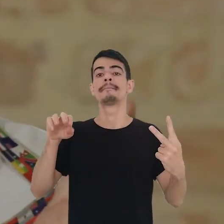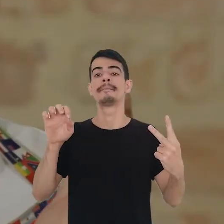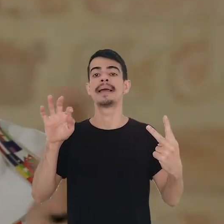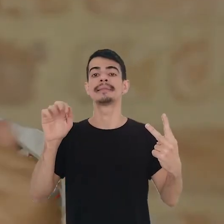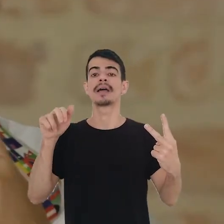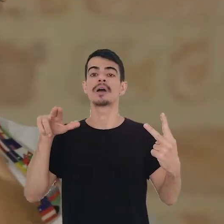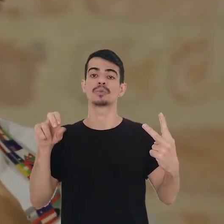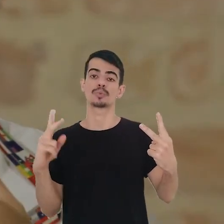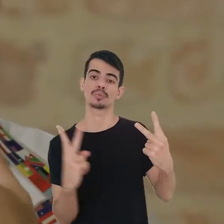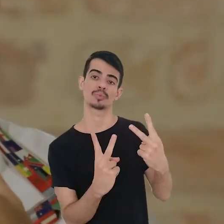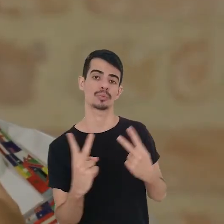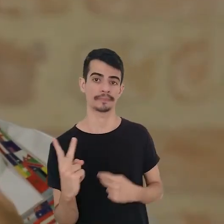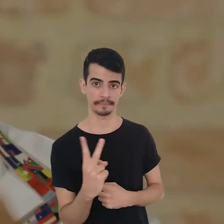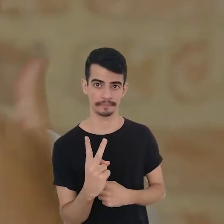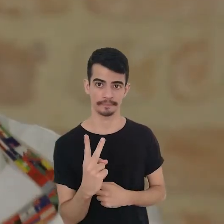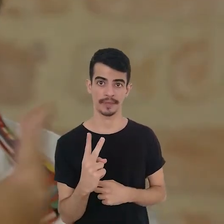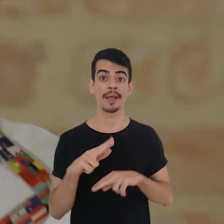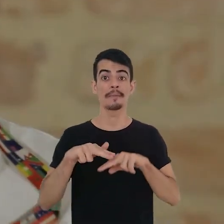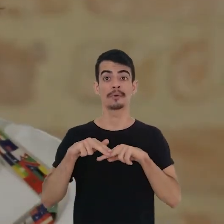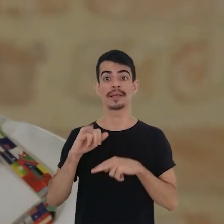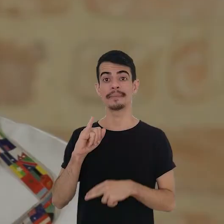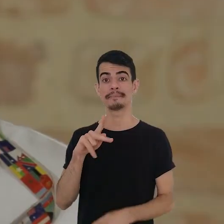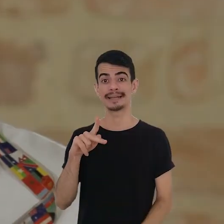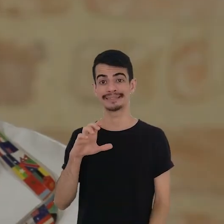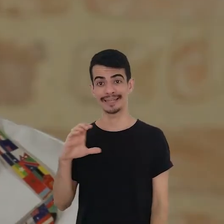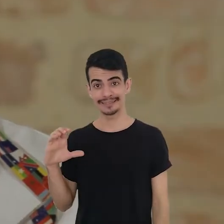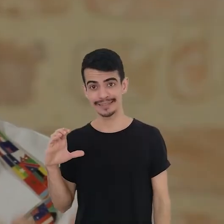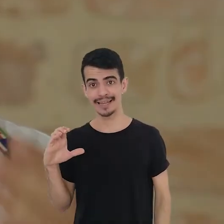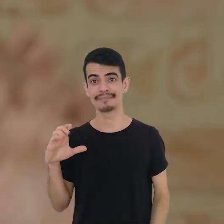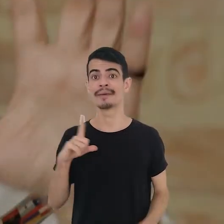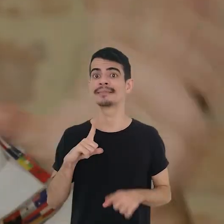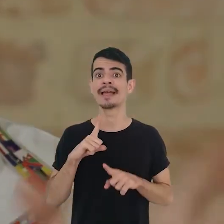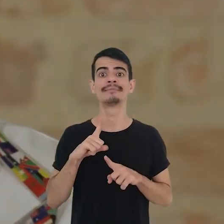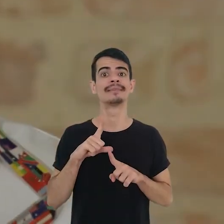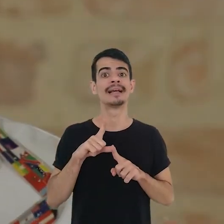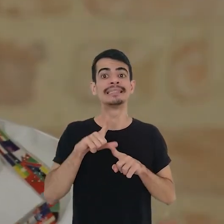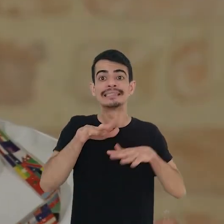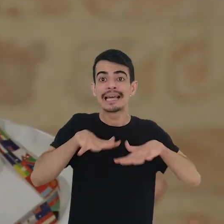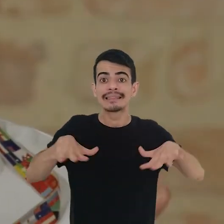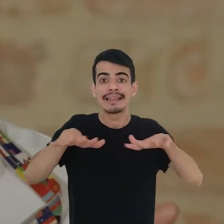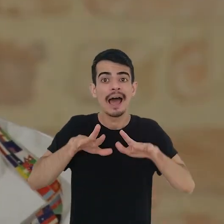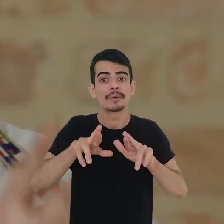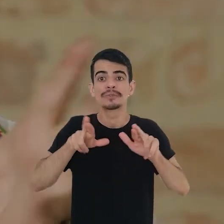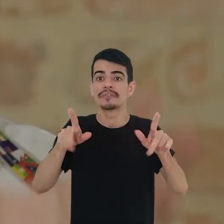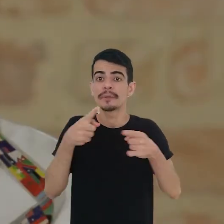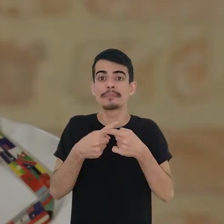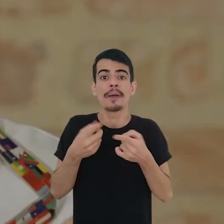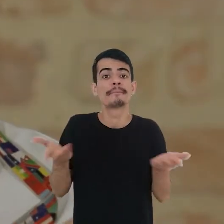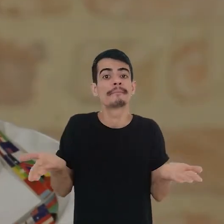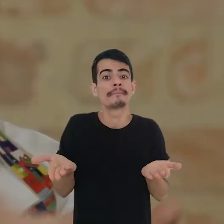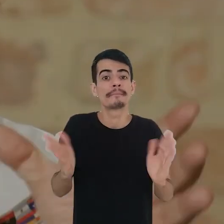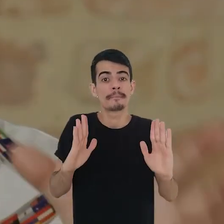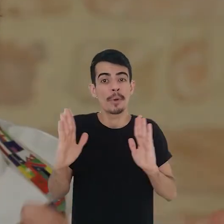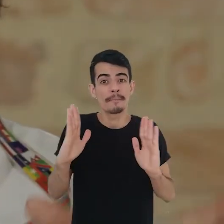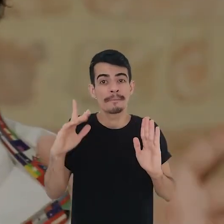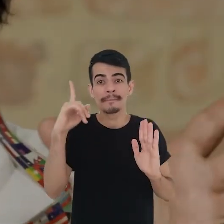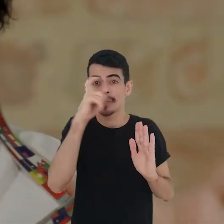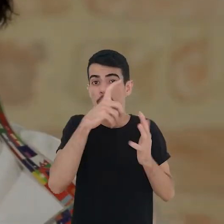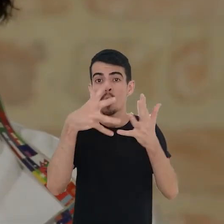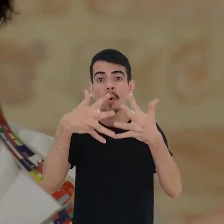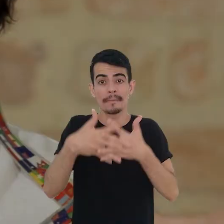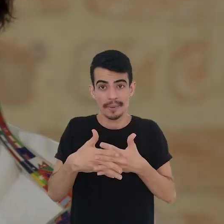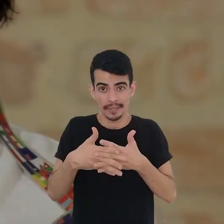o IPCC ele se traduz em tantos cenários diferentes, porque nós vivemos um período muito complexo,